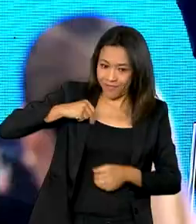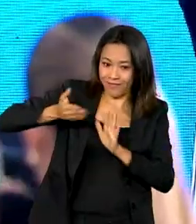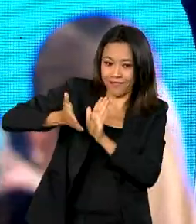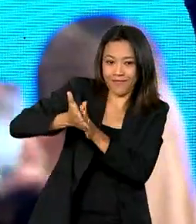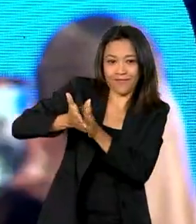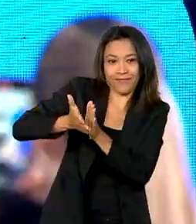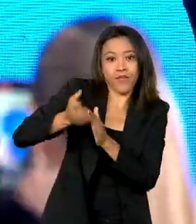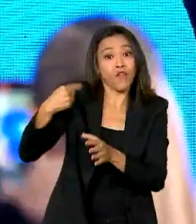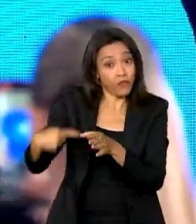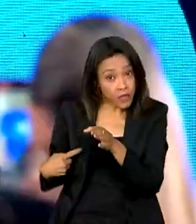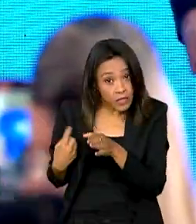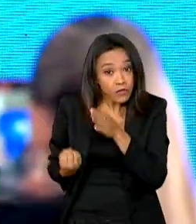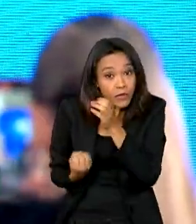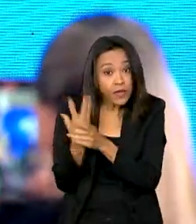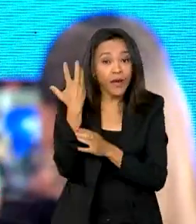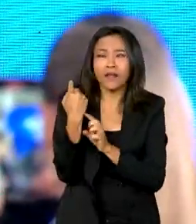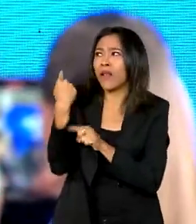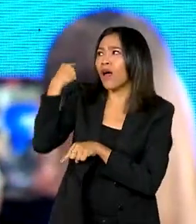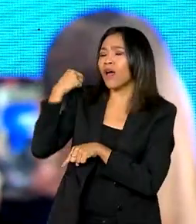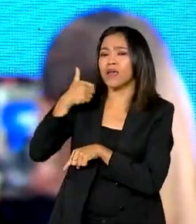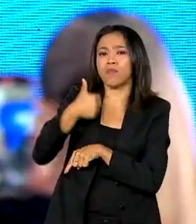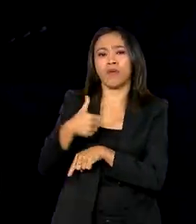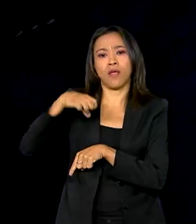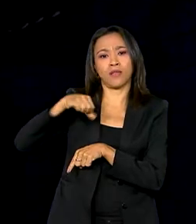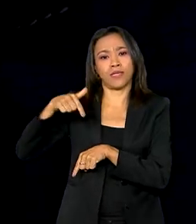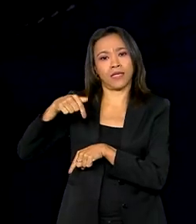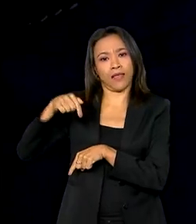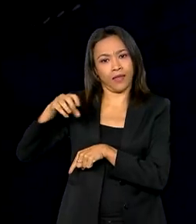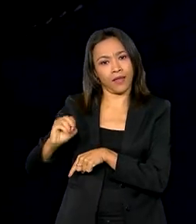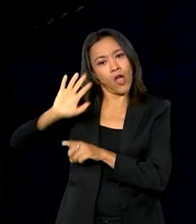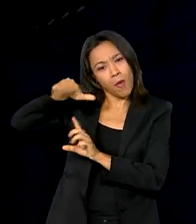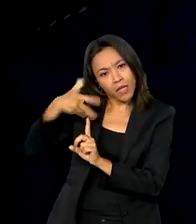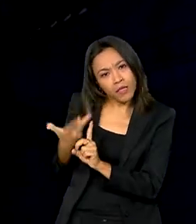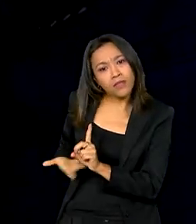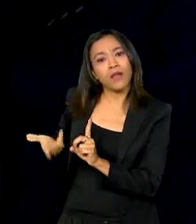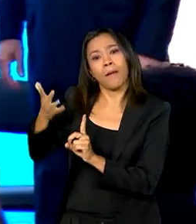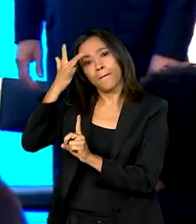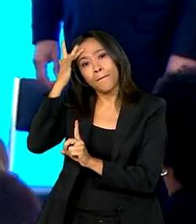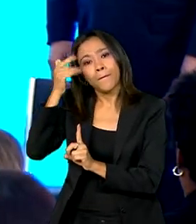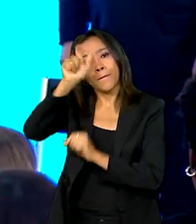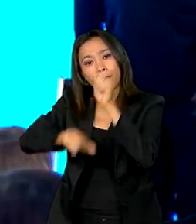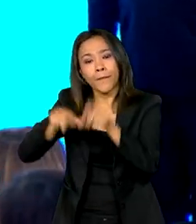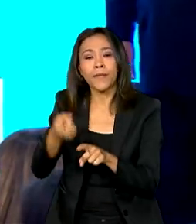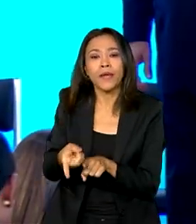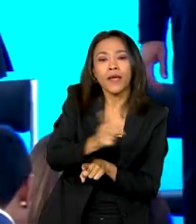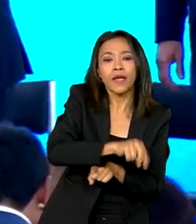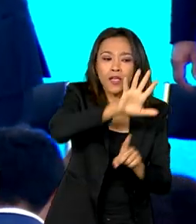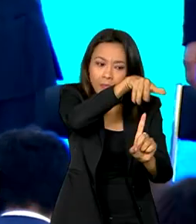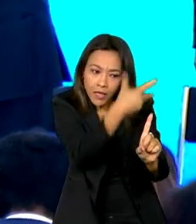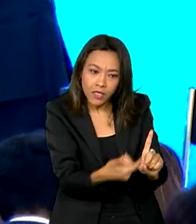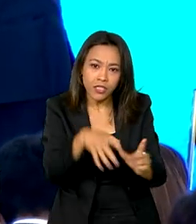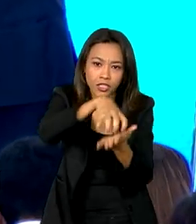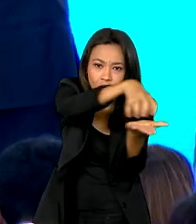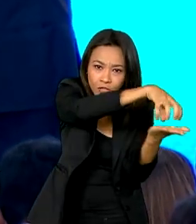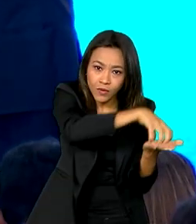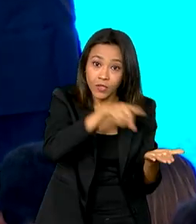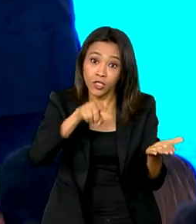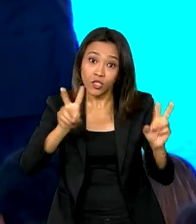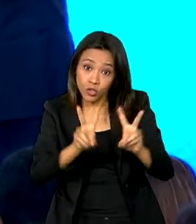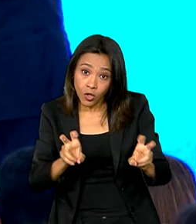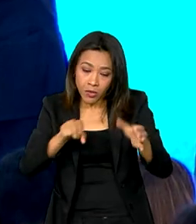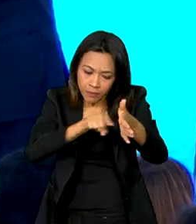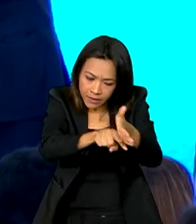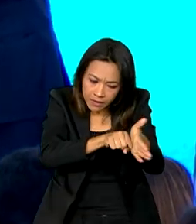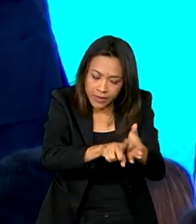foi criada em 1970 para homenagear pessoas ou instituições com atuação de destaque em atividades